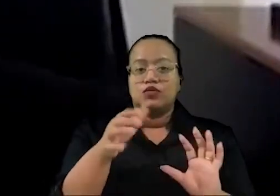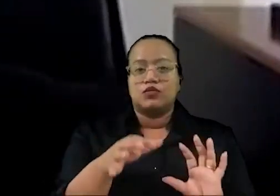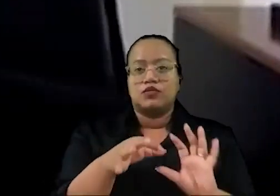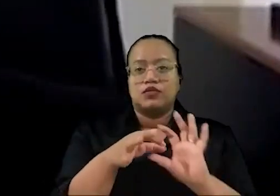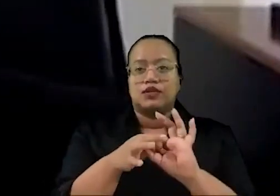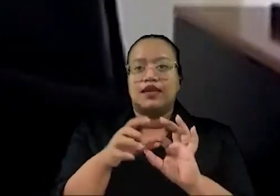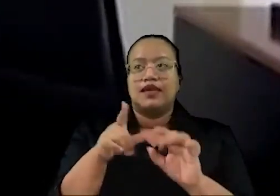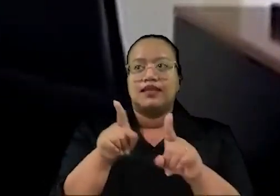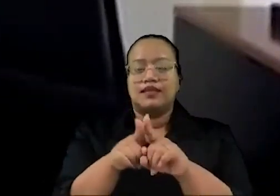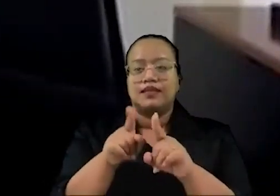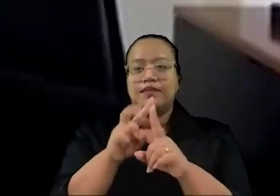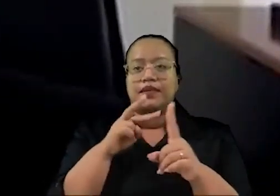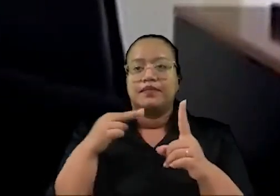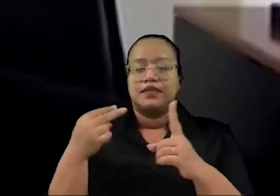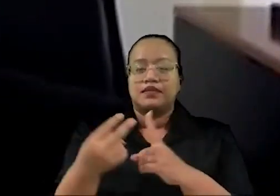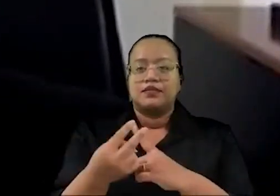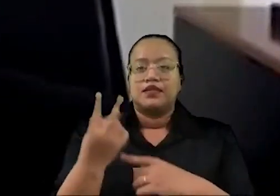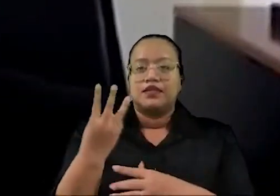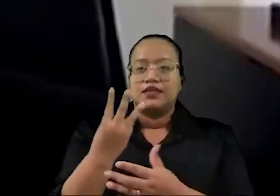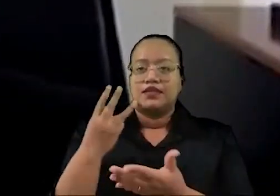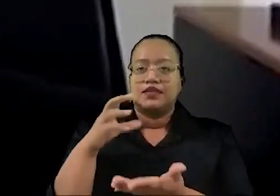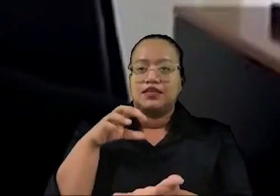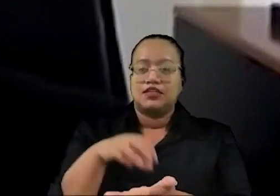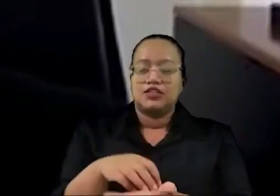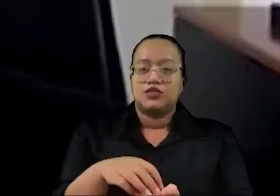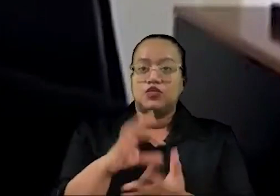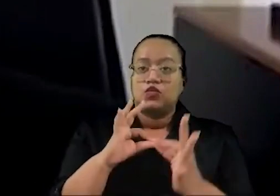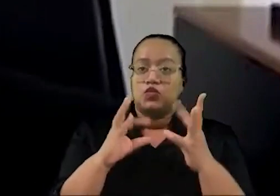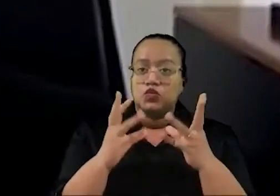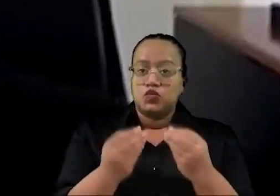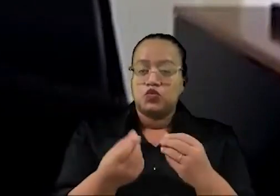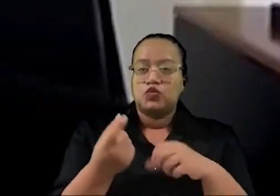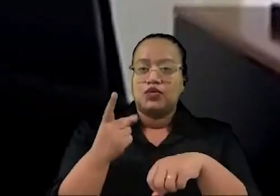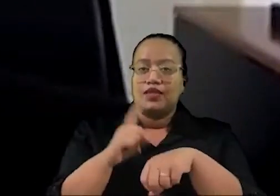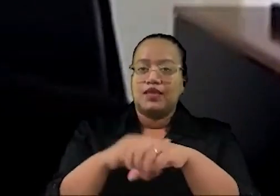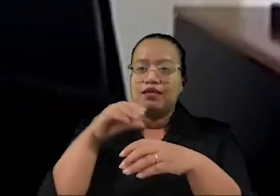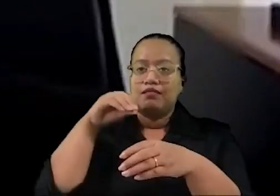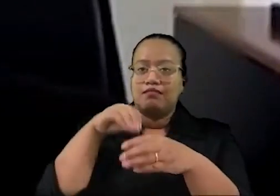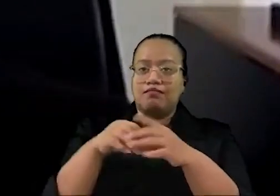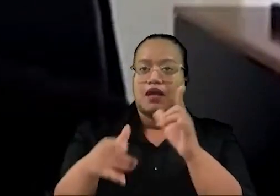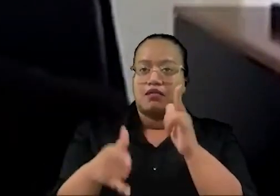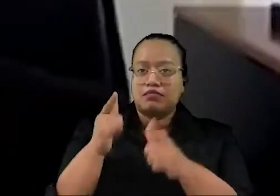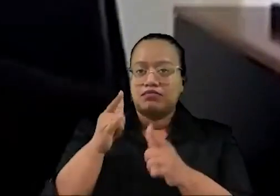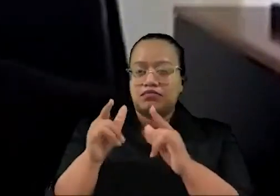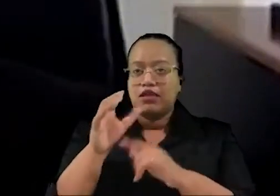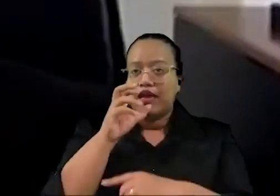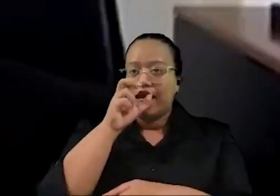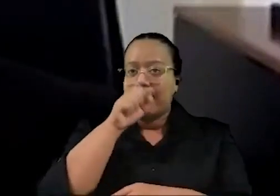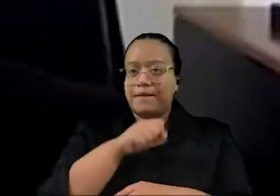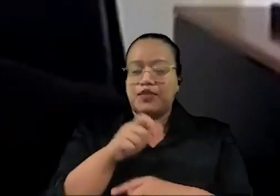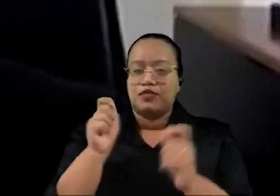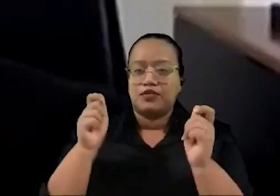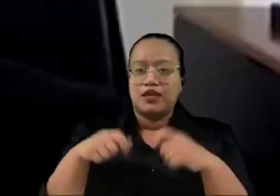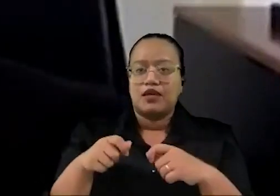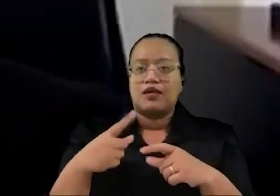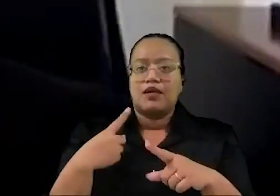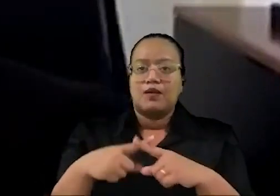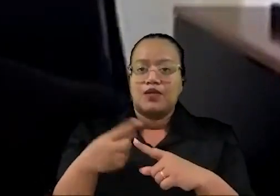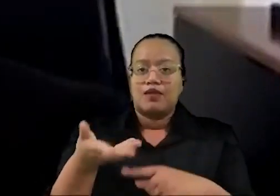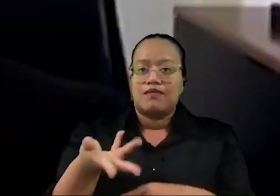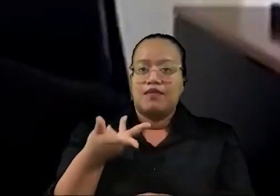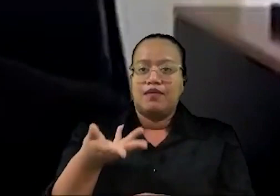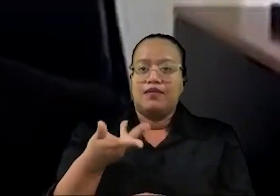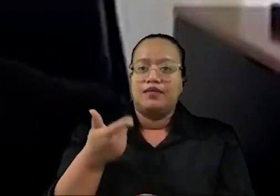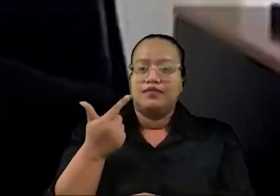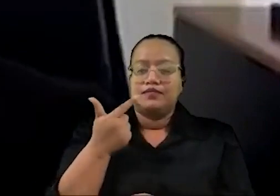puder automatizar dentro do PJE é melhor, porque o PJE nos fornece